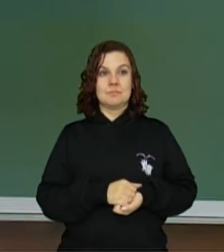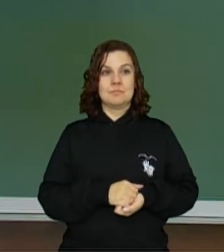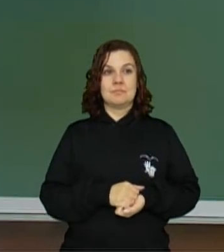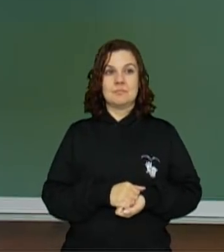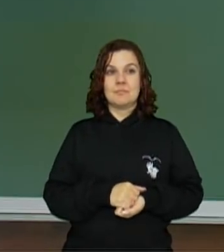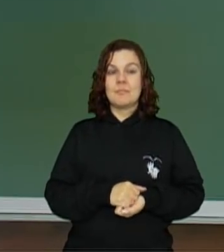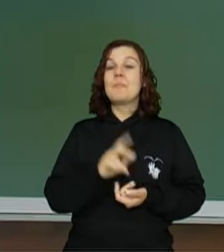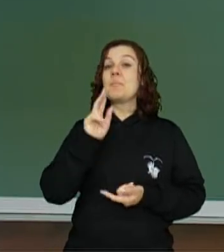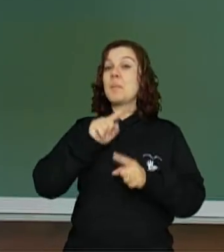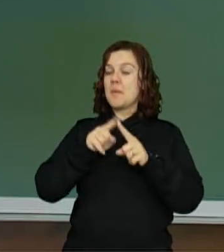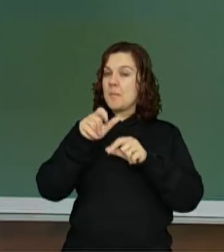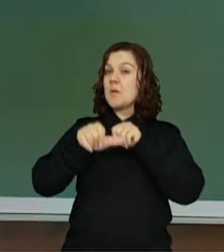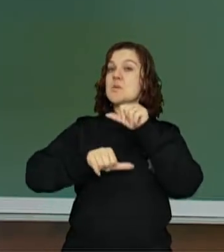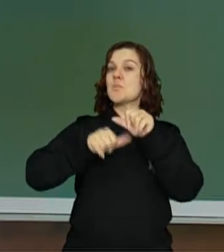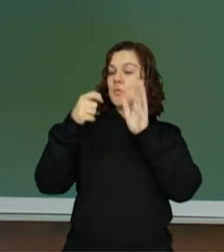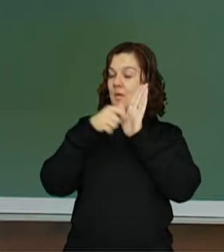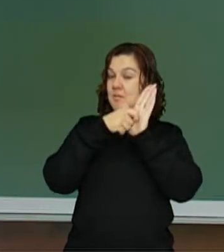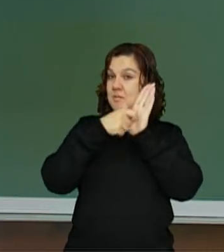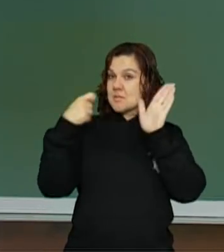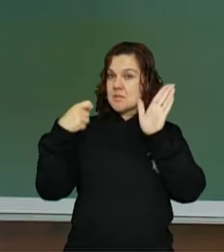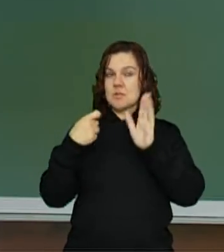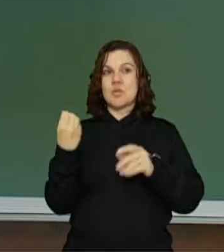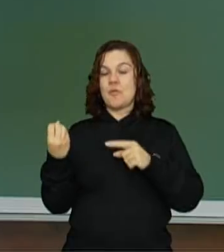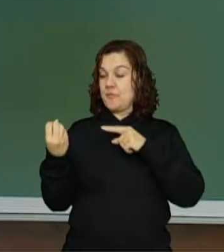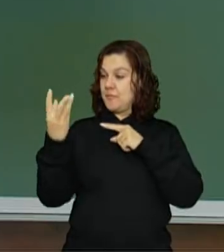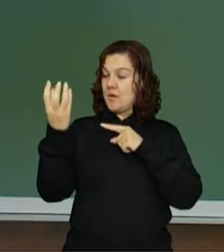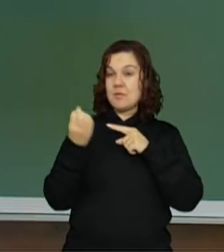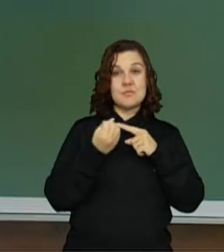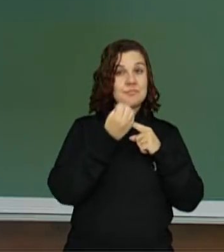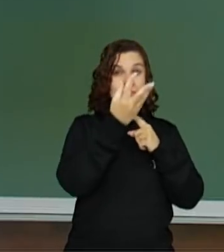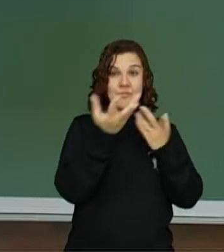som, mas muda a grafia. Viagem,